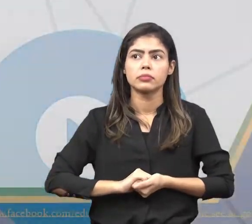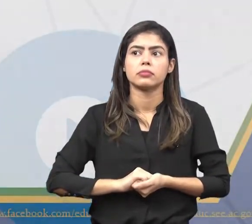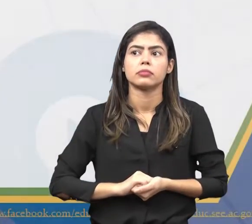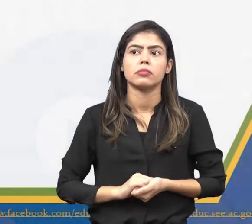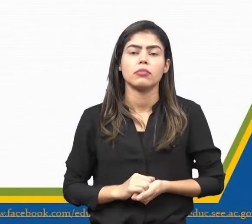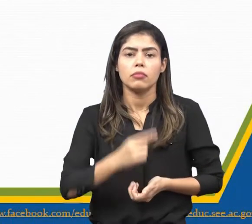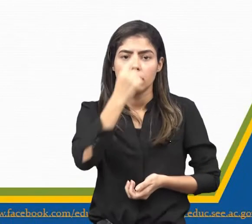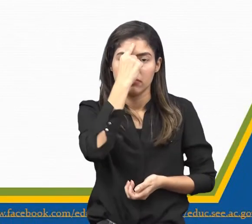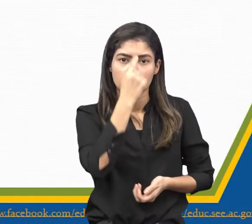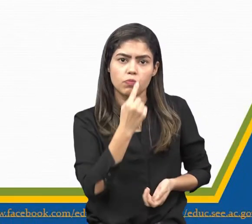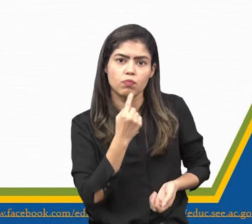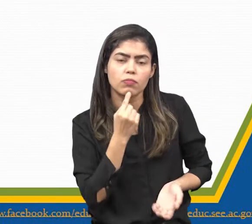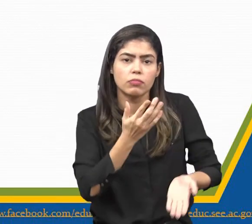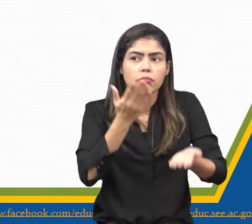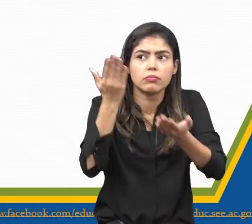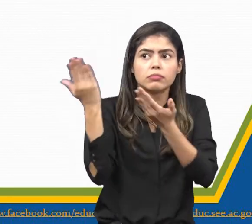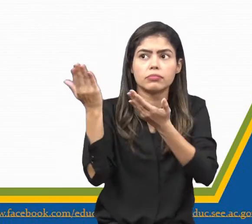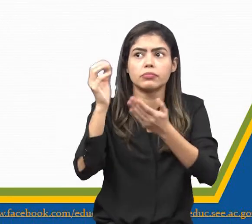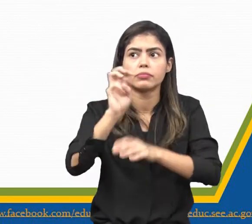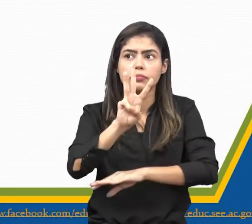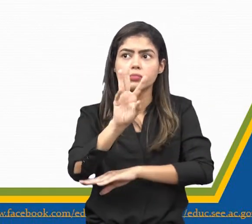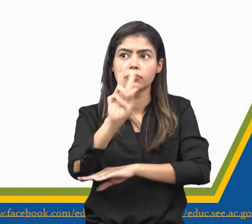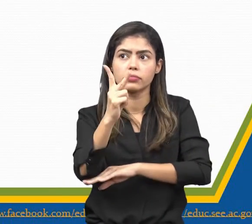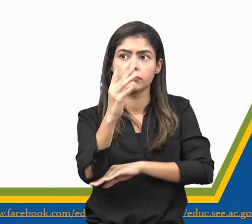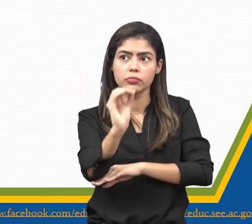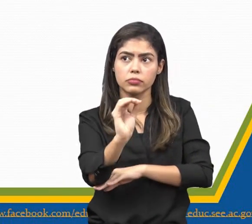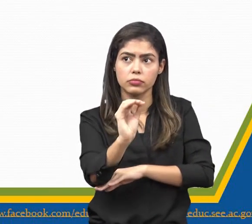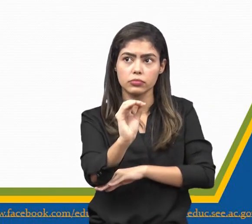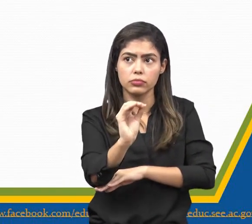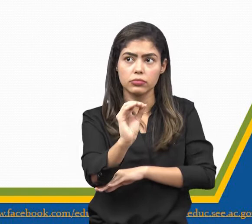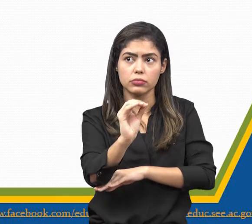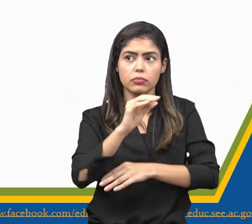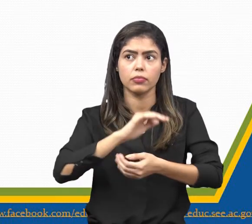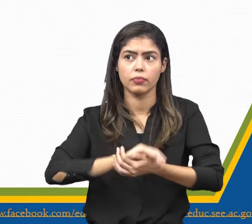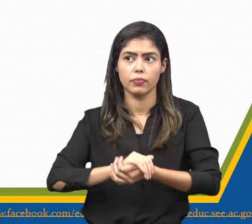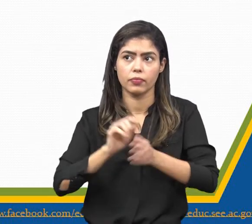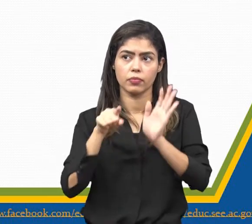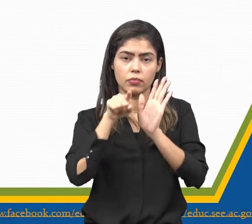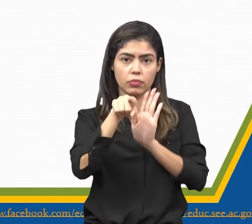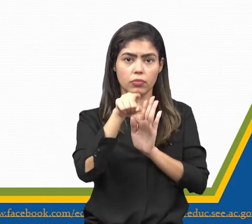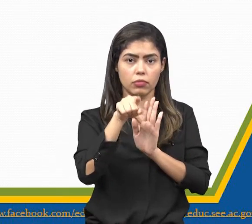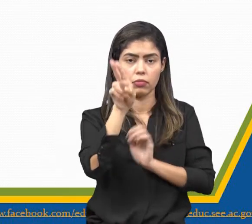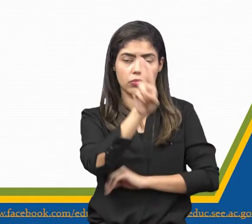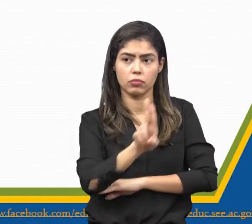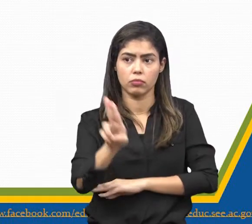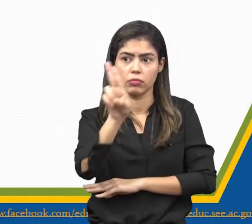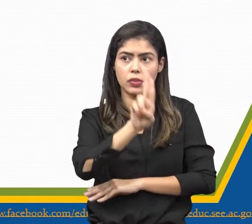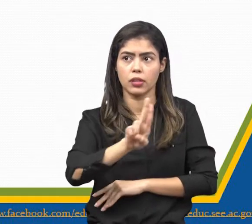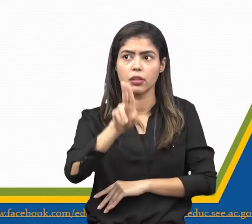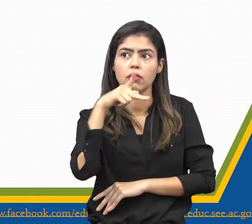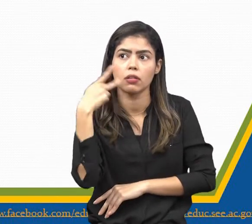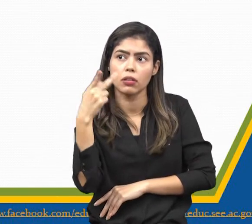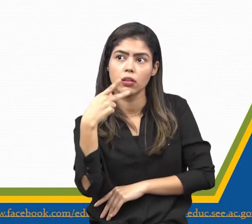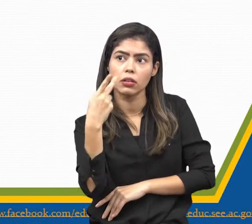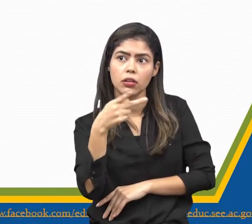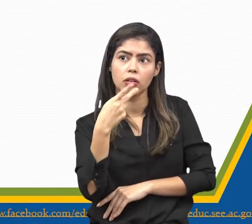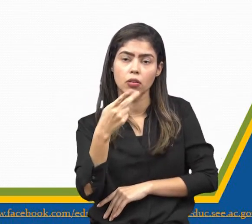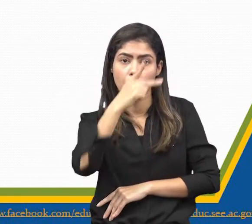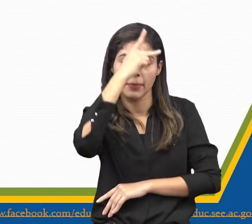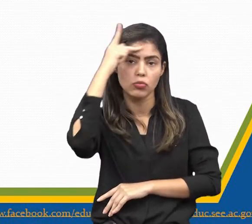Olha aqui, agora vamos tratar o who especificamente. O who, ele é usado para falar